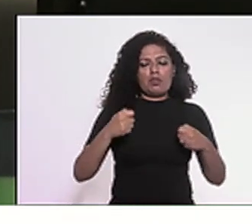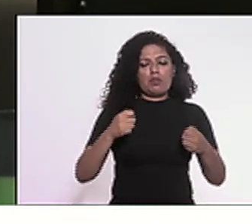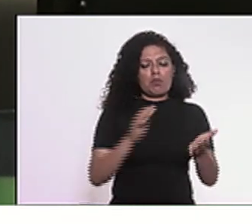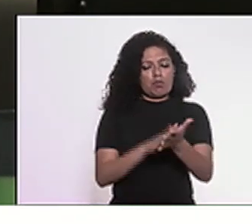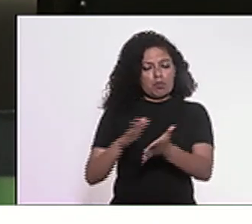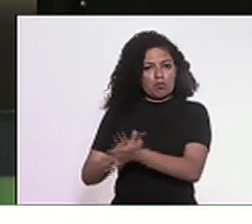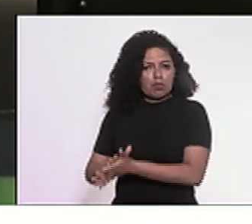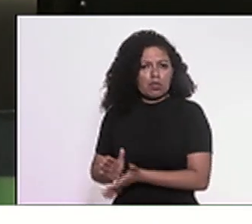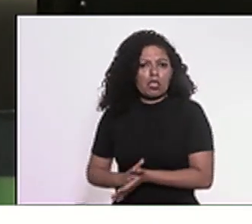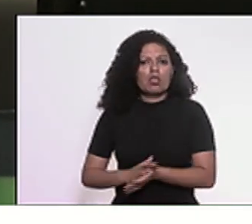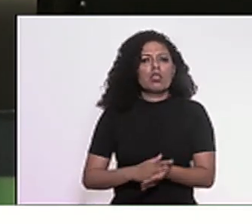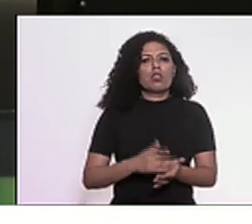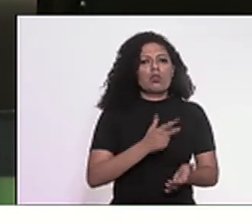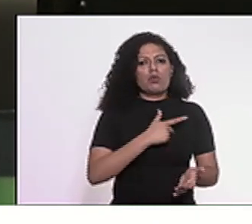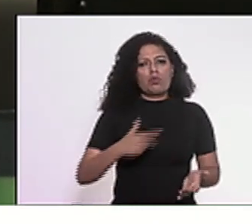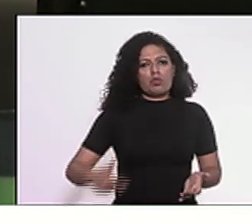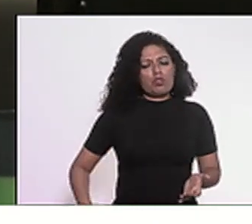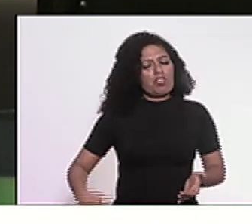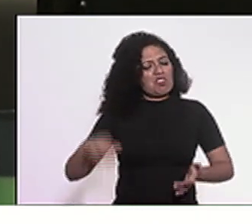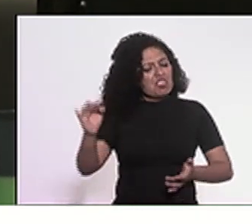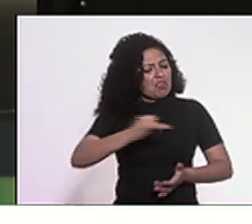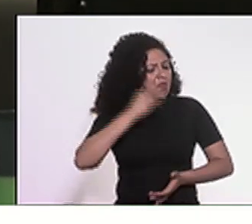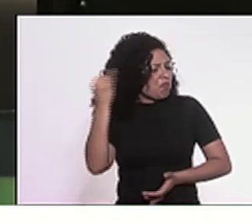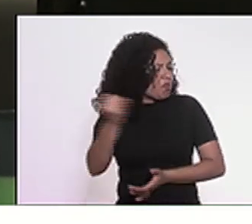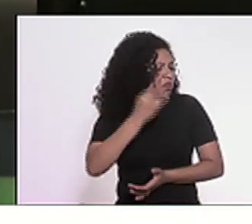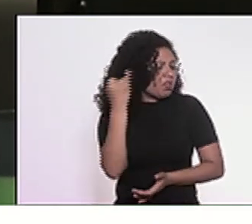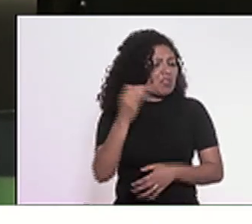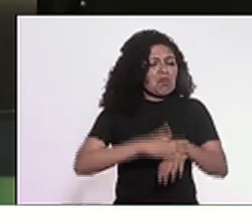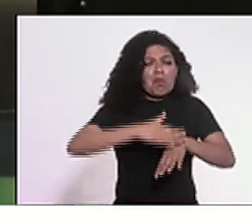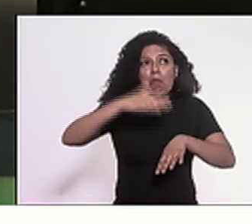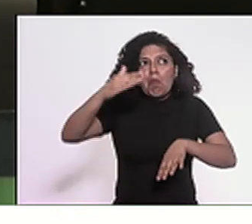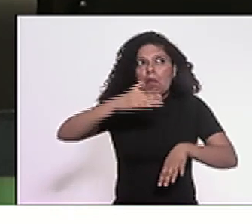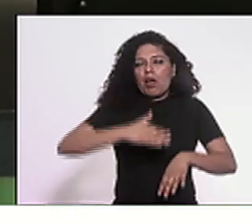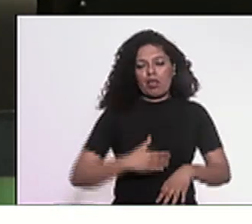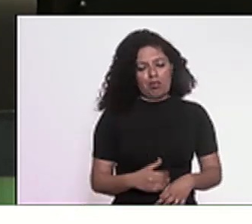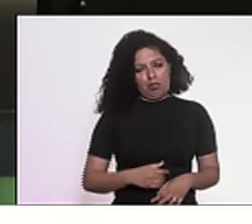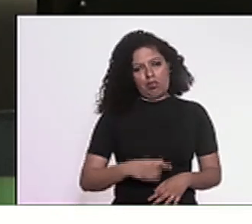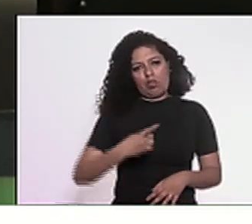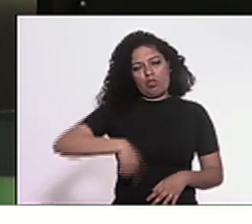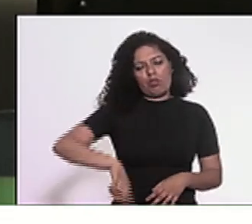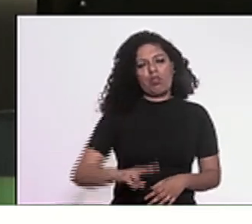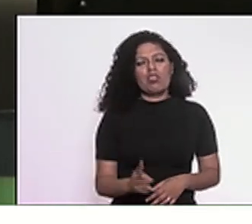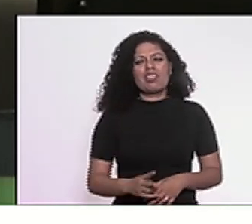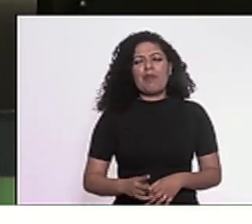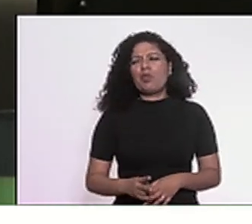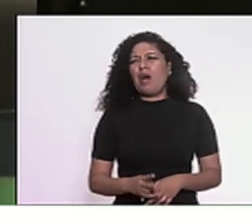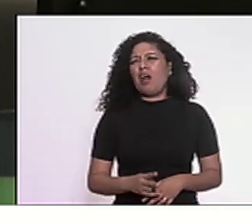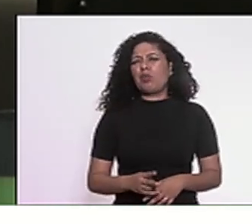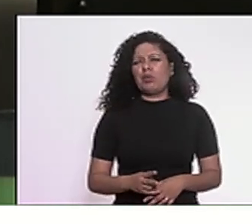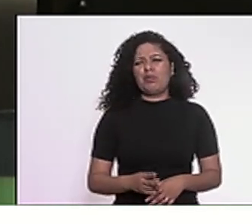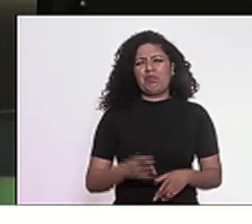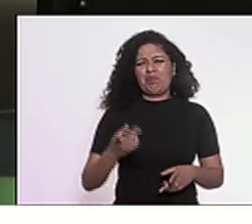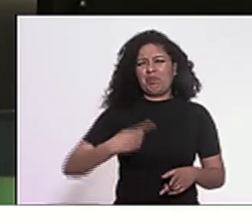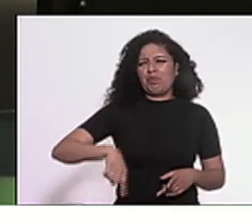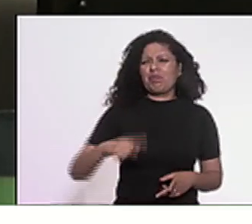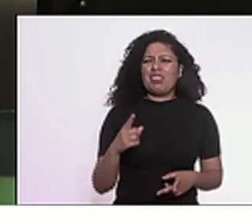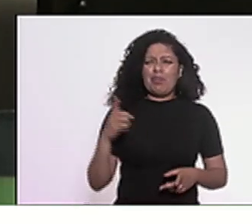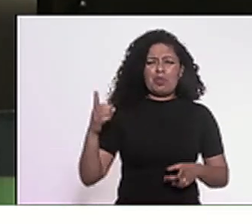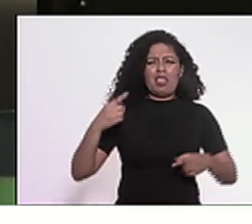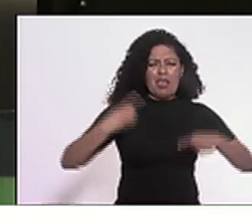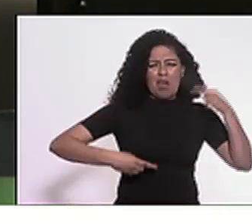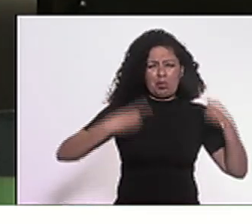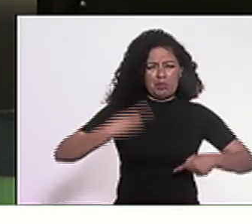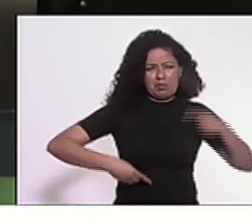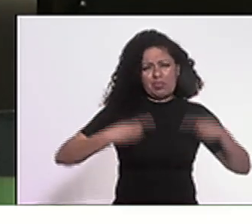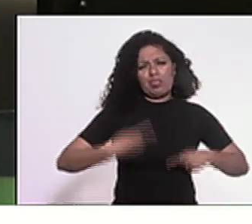que é maravilhoso e extremamente necessário. A gente já vem debatendo esse tema